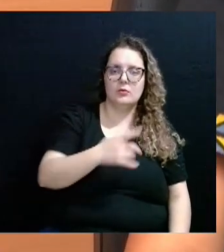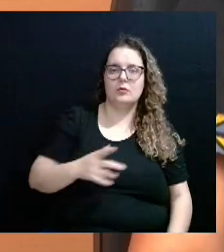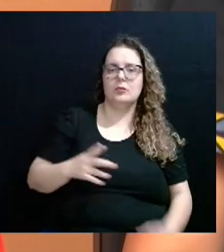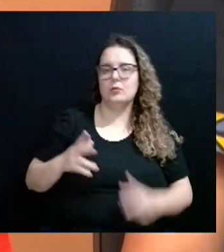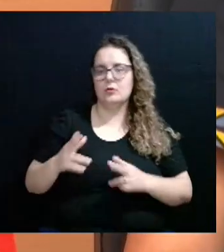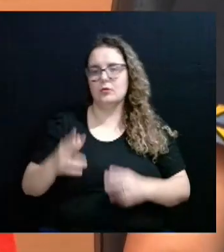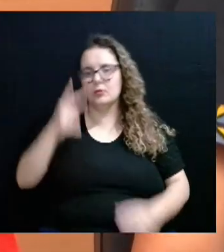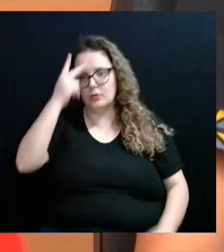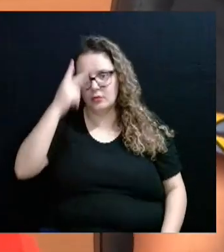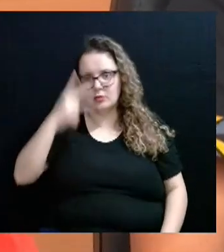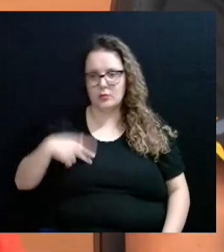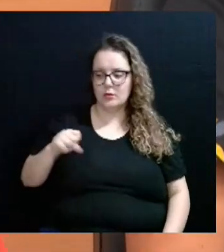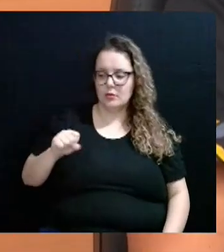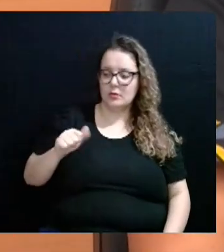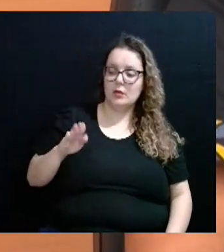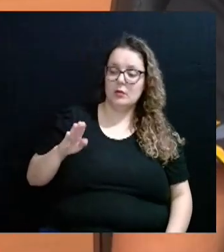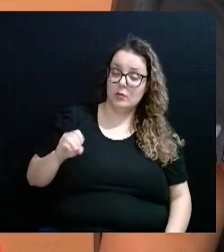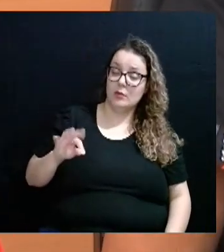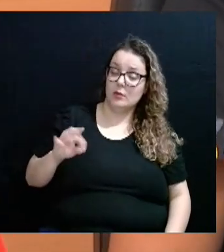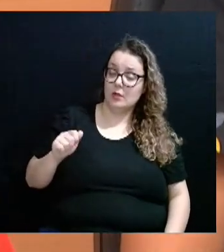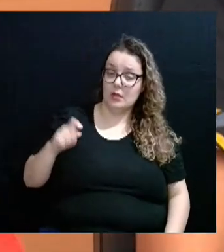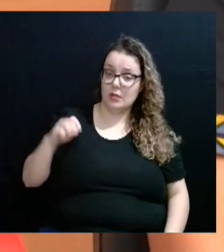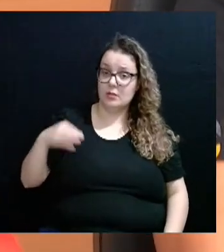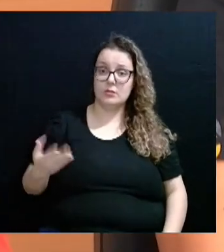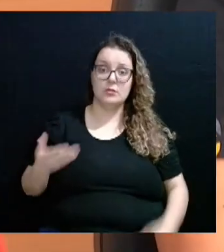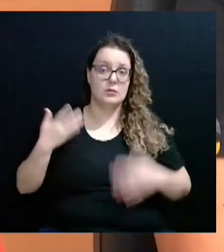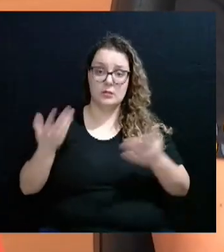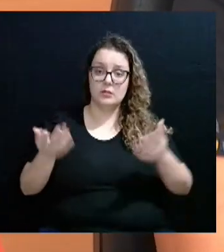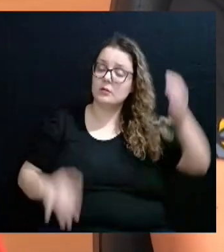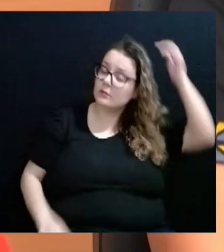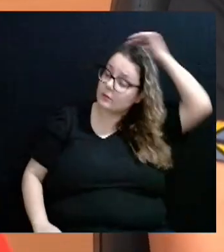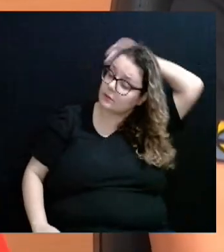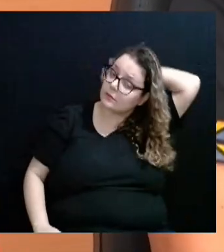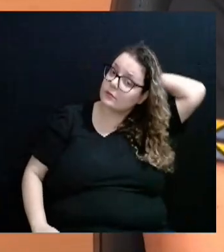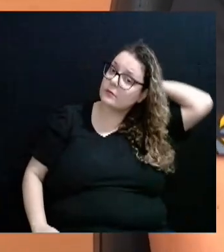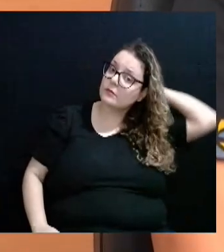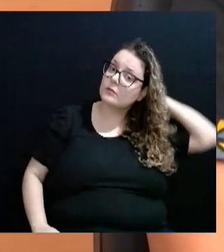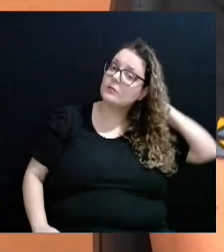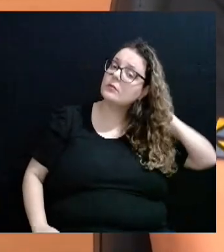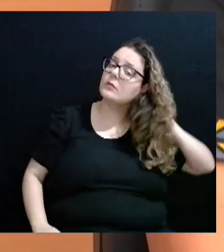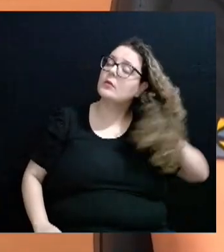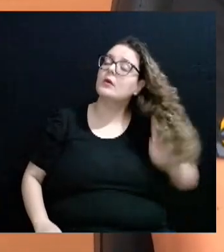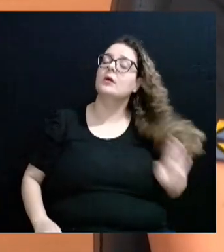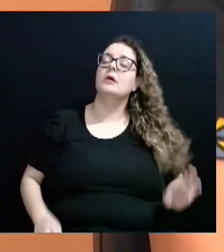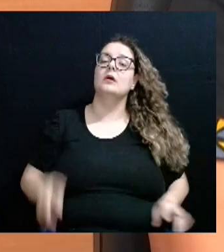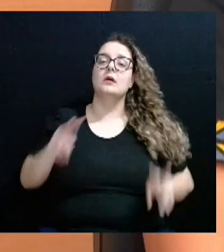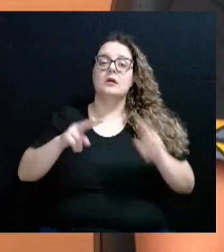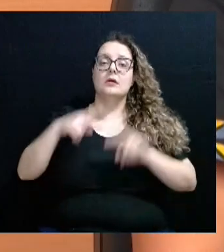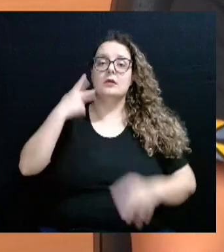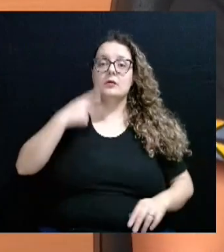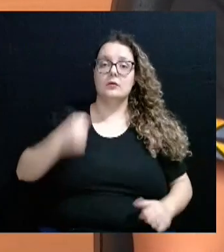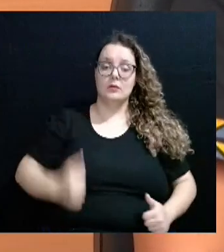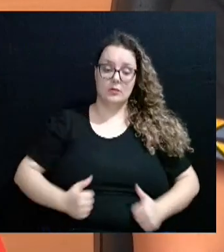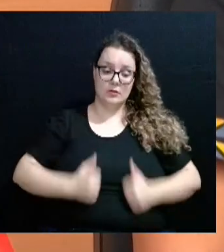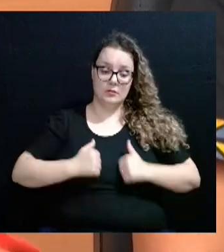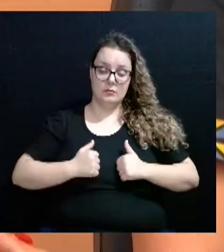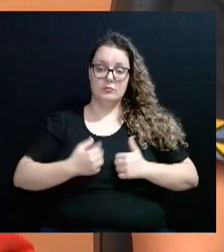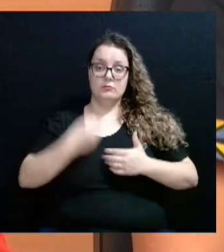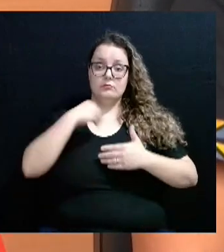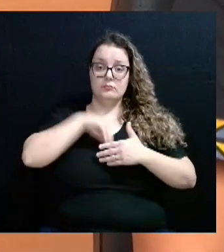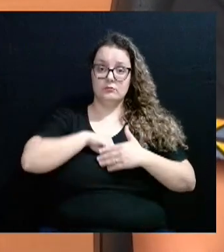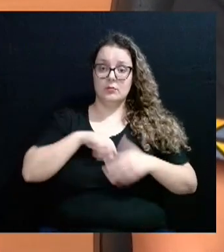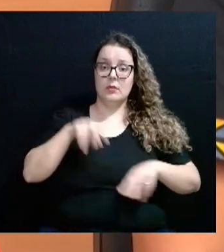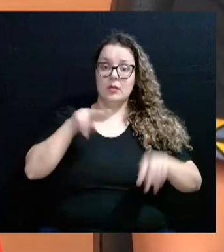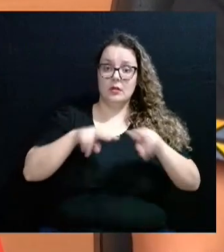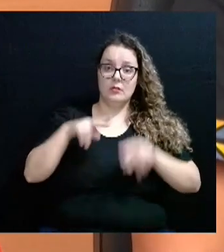Sabotagem, e enfim, essa visão política aí me deu autoestima. Essa visão política fez aquela